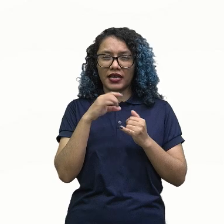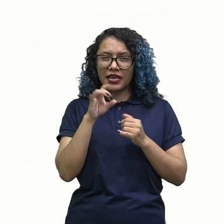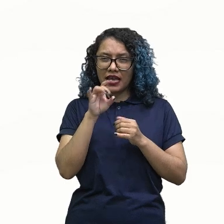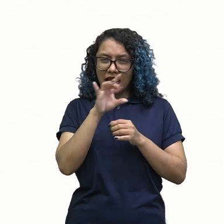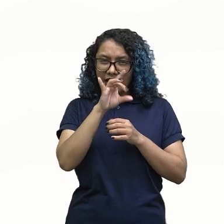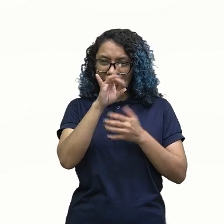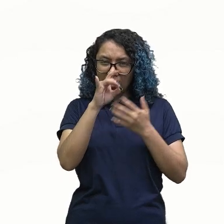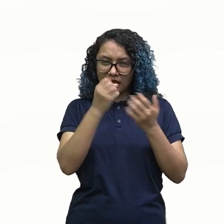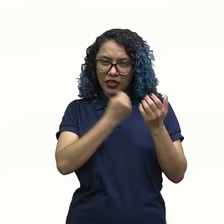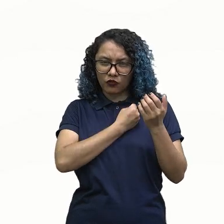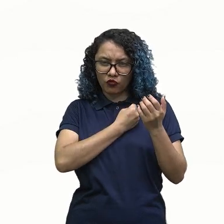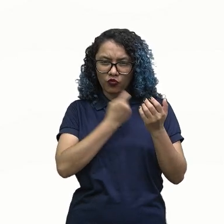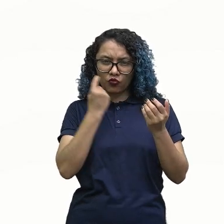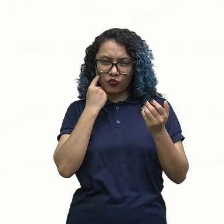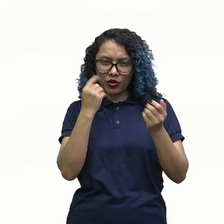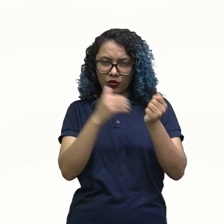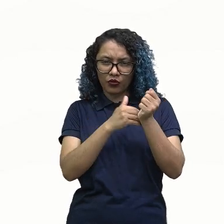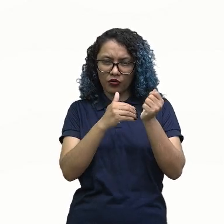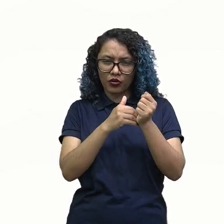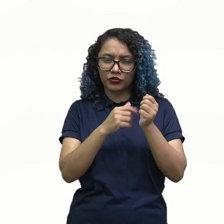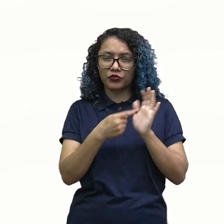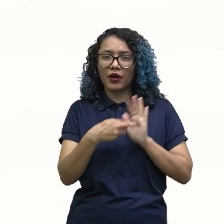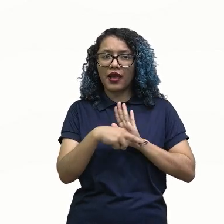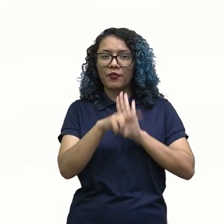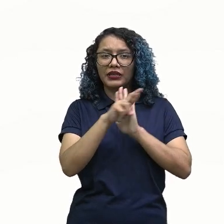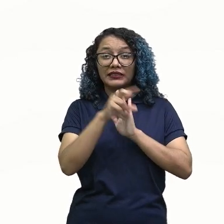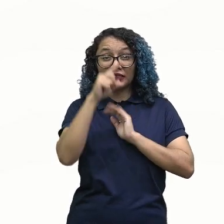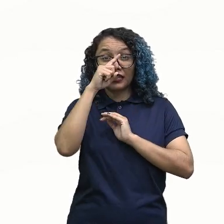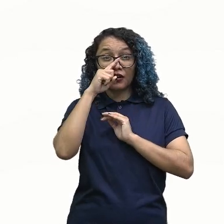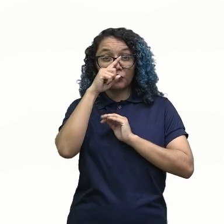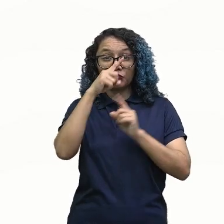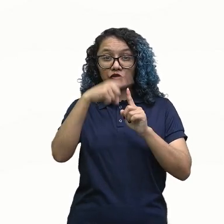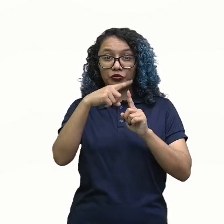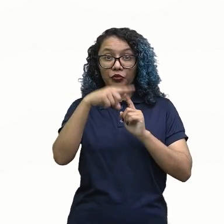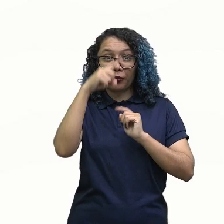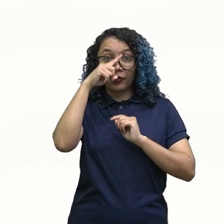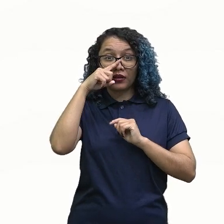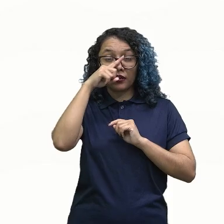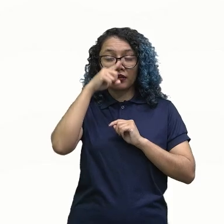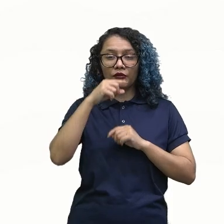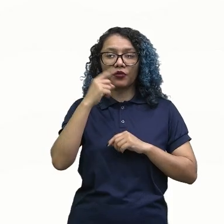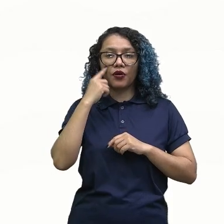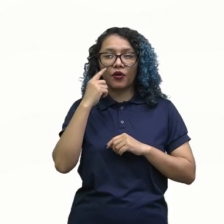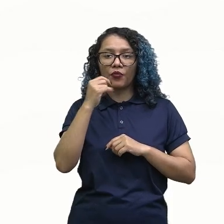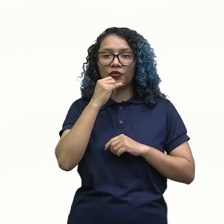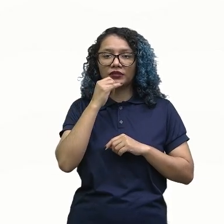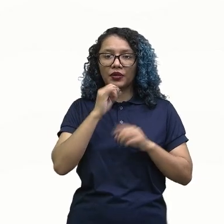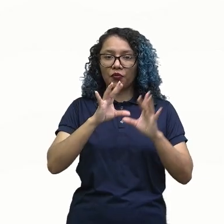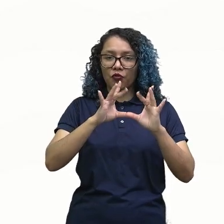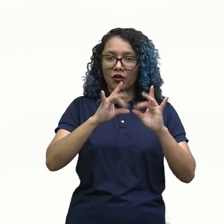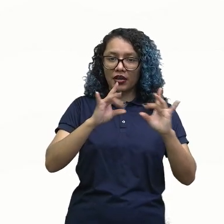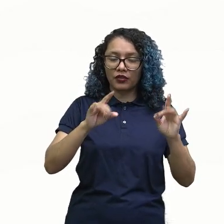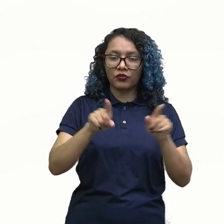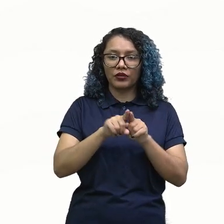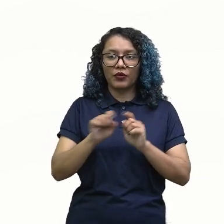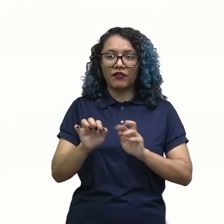uma periculosidade. Então, aqui eu tenho líquidos e vapores altamente inflamáveis,